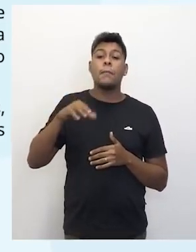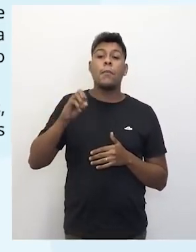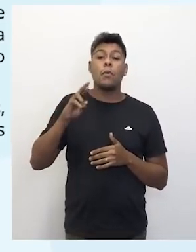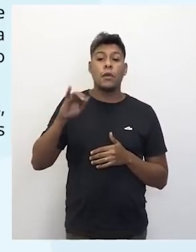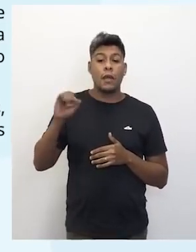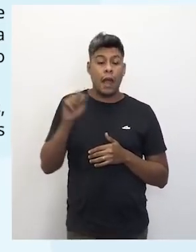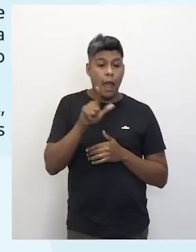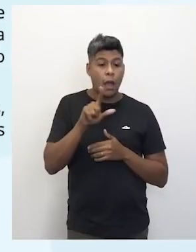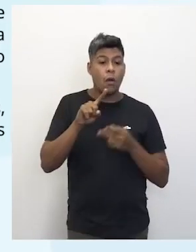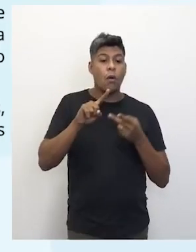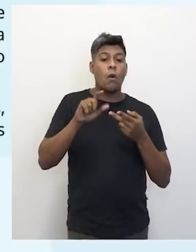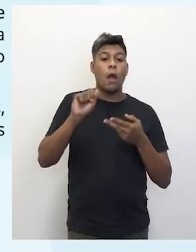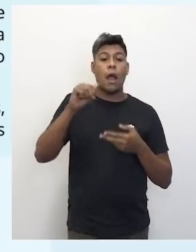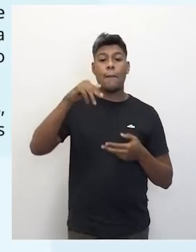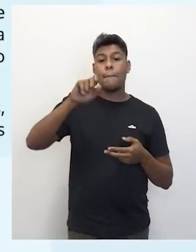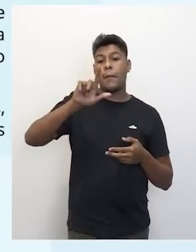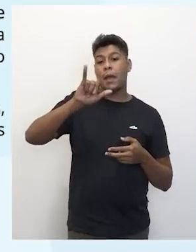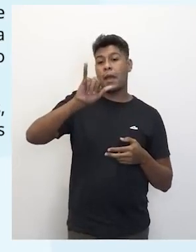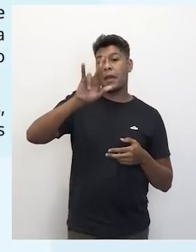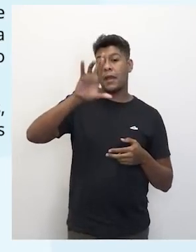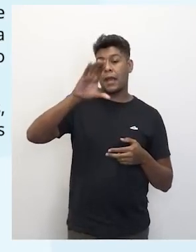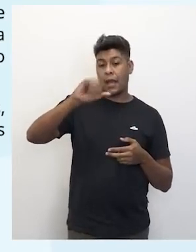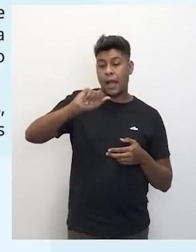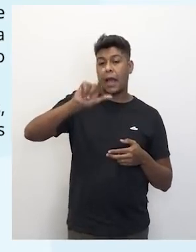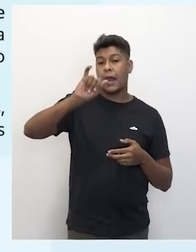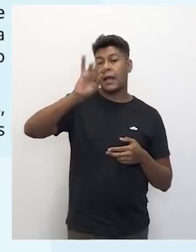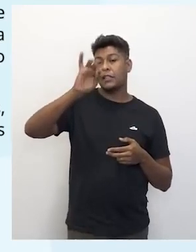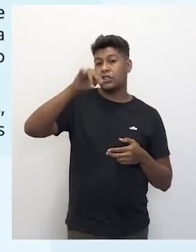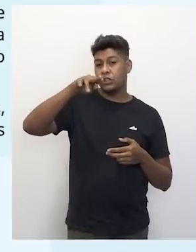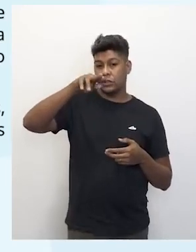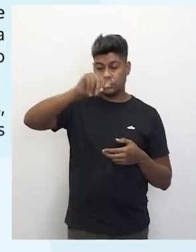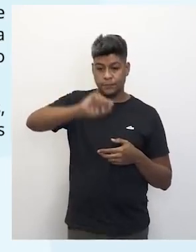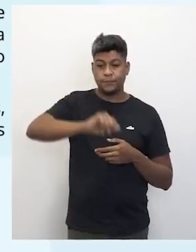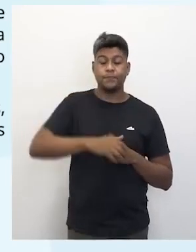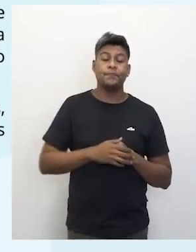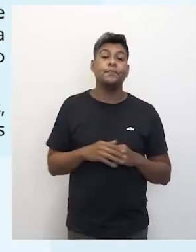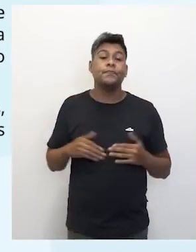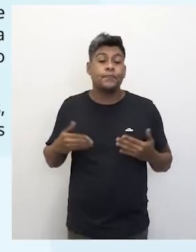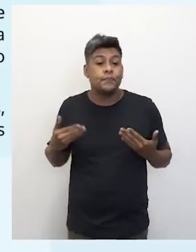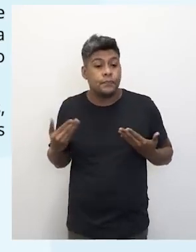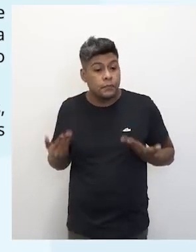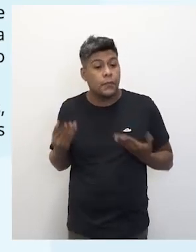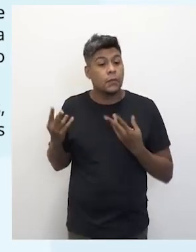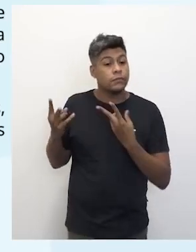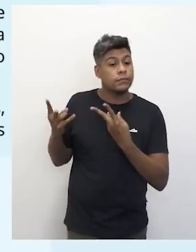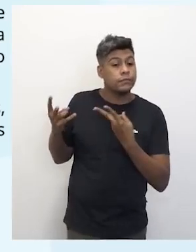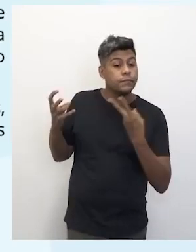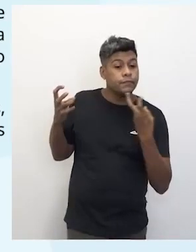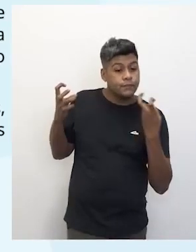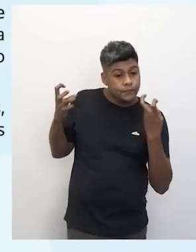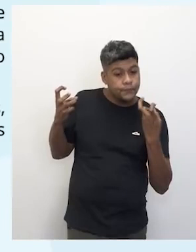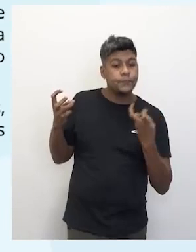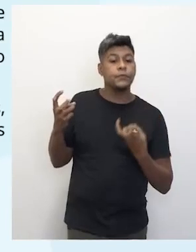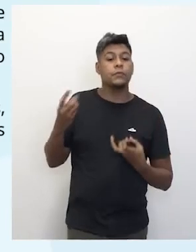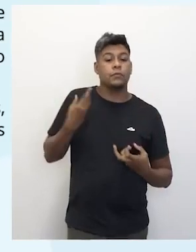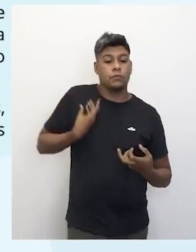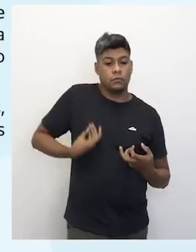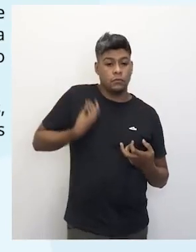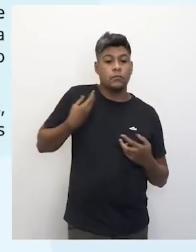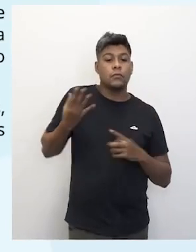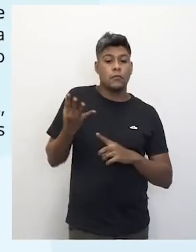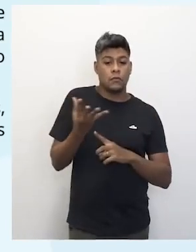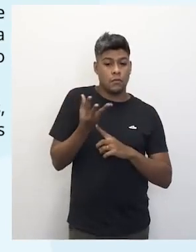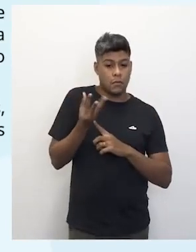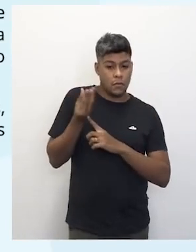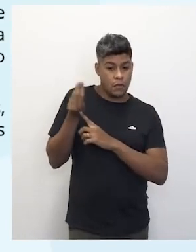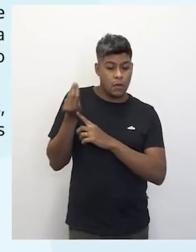atrás. É que o Franz Weissmann, ele tem obras espalhadas aí em São Paulo inteiro, tá? Então, gente, observem aí, o patrimônio artístico, né, a gente sabe,